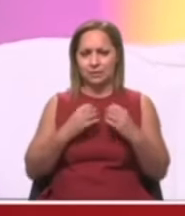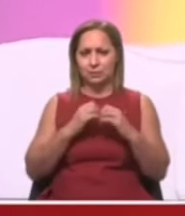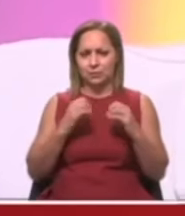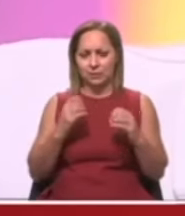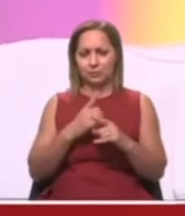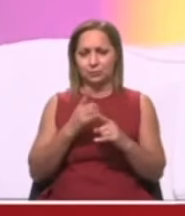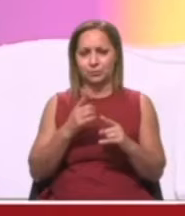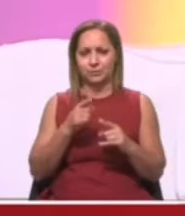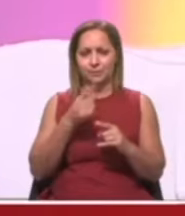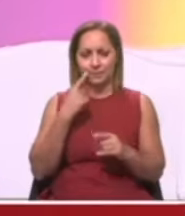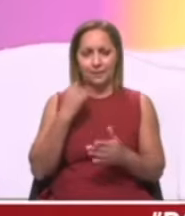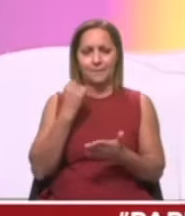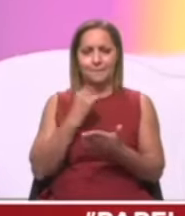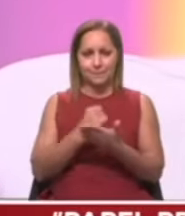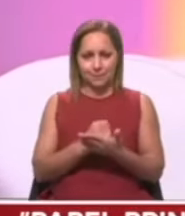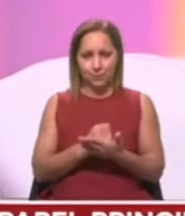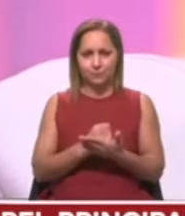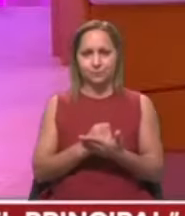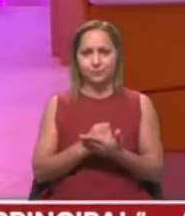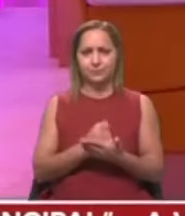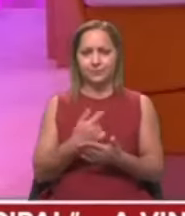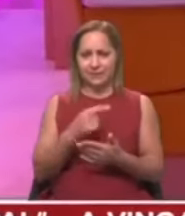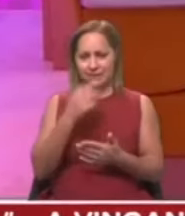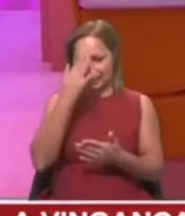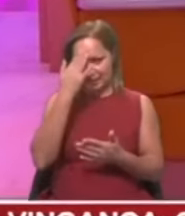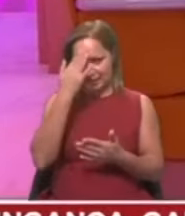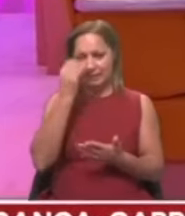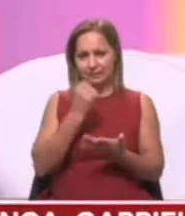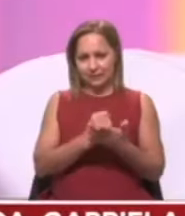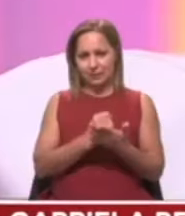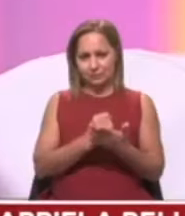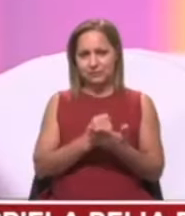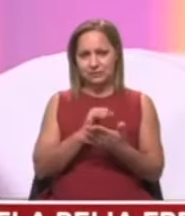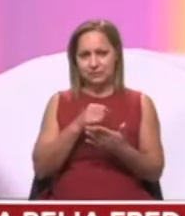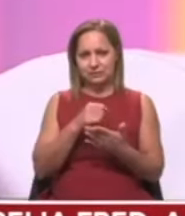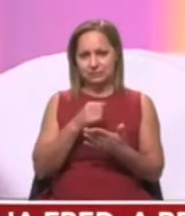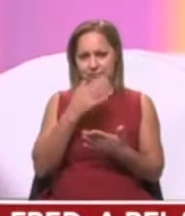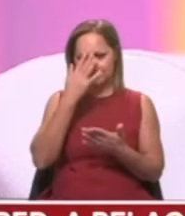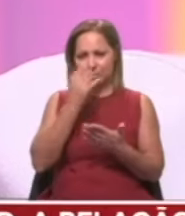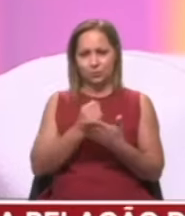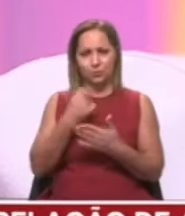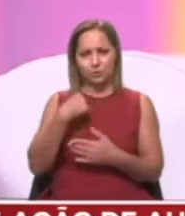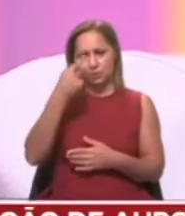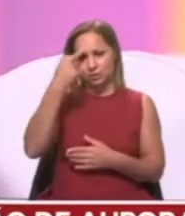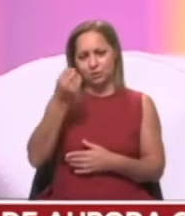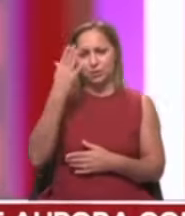Mas marcou-te tanto trauma, está lá. Mas está lá, é uma coisa que nunca se esquece, né?